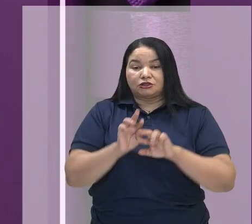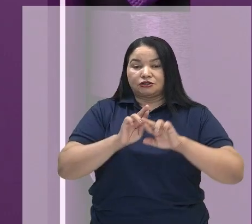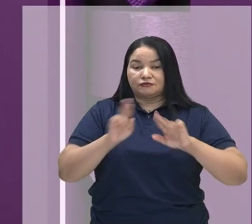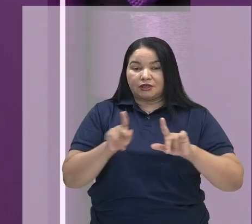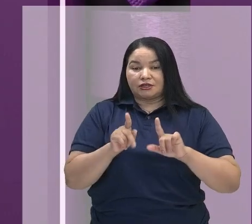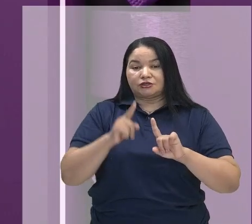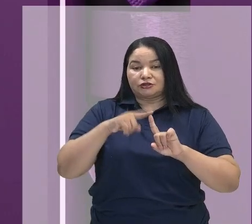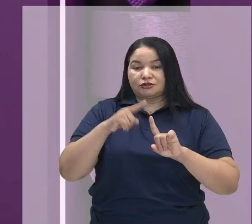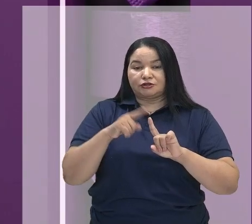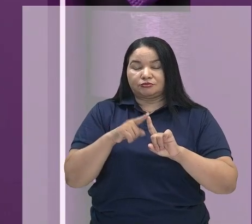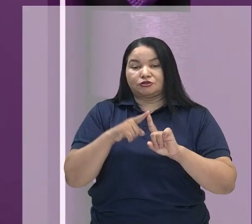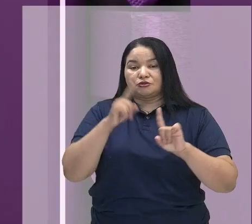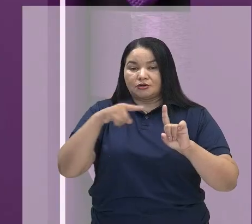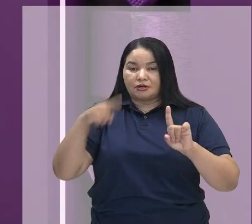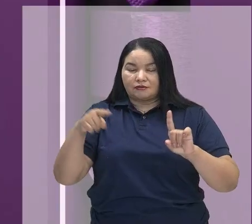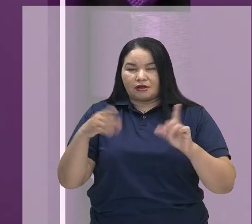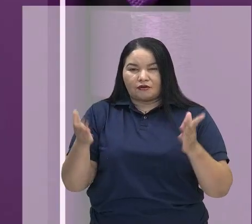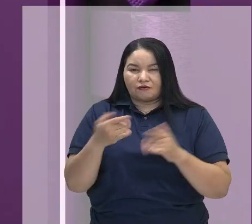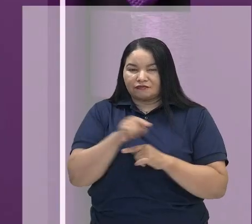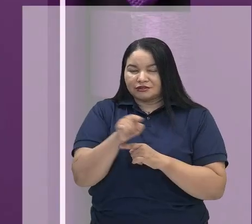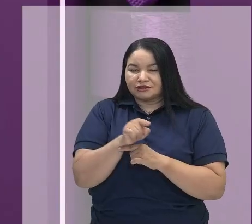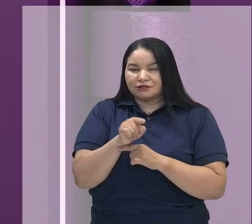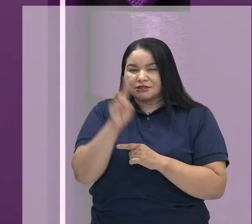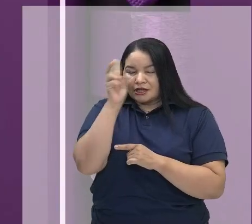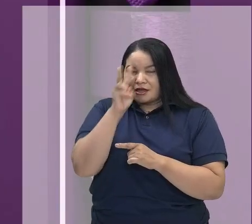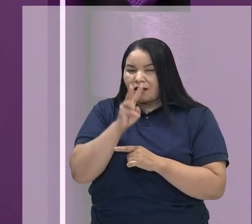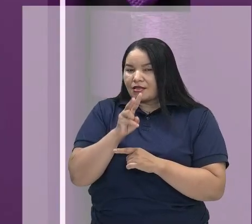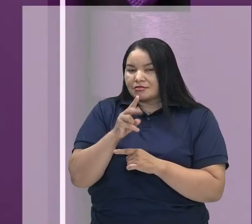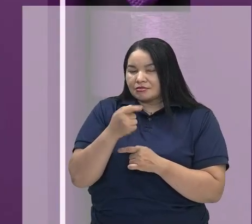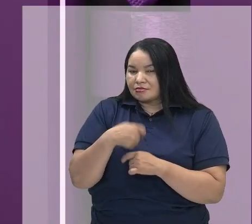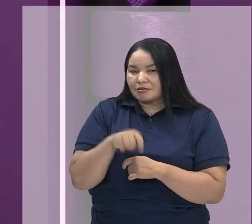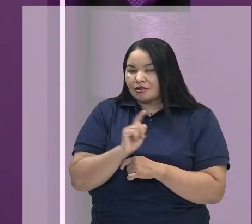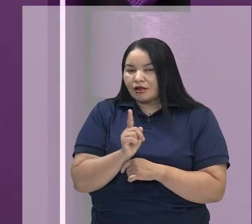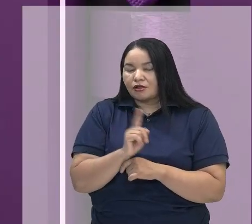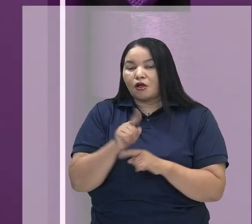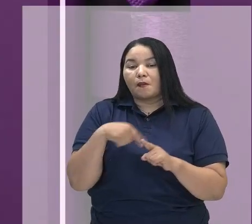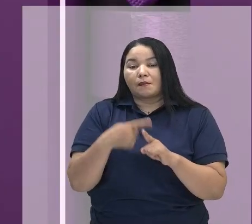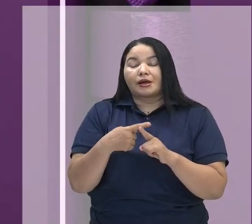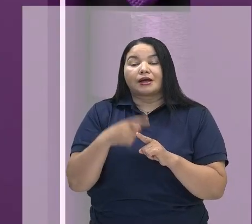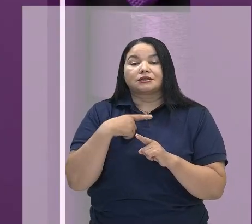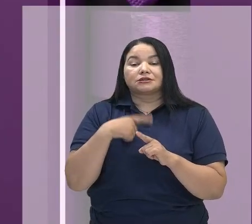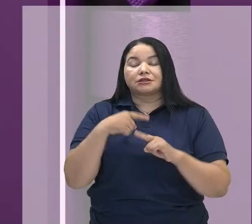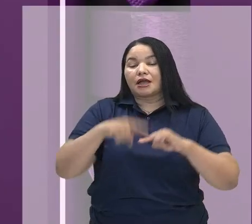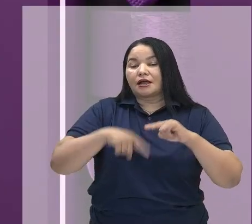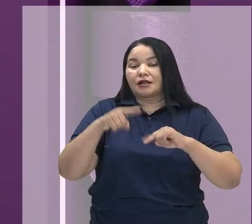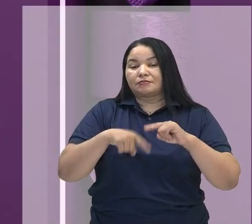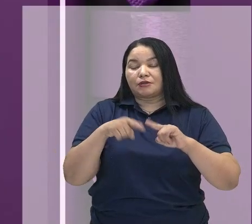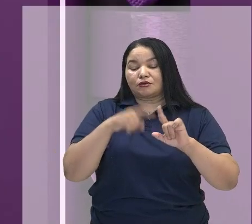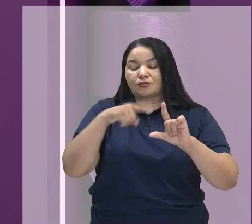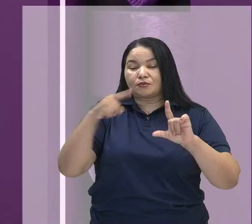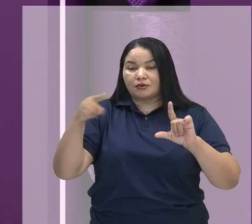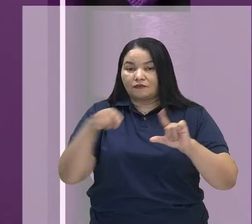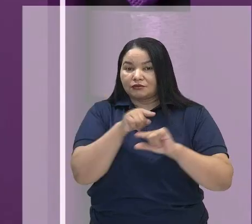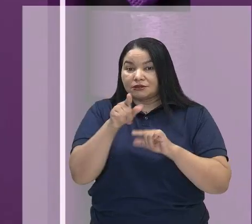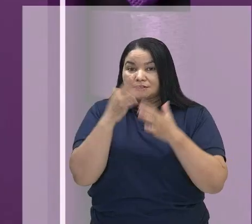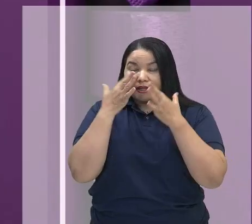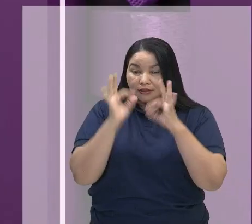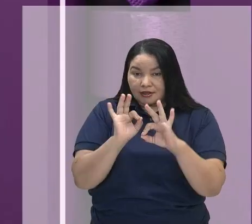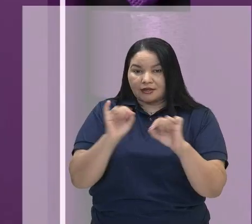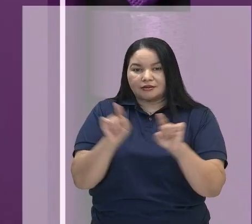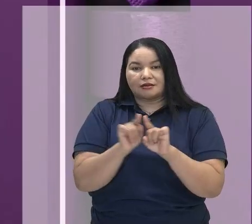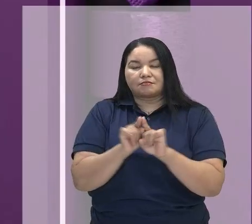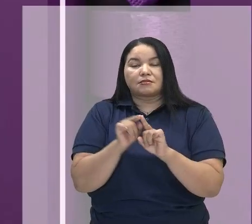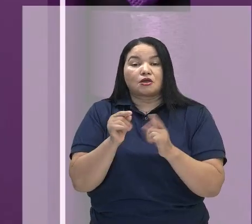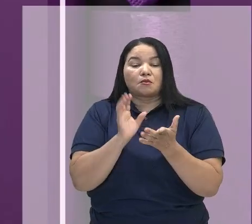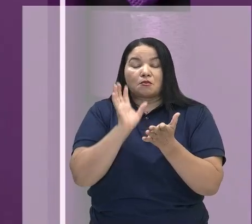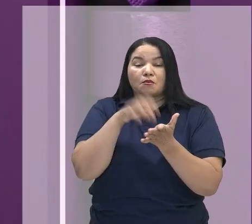dois tipos de gráfico. Agora, para você não errar, nós temos aí os elementos do gráfico, tá? Então, sempre atenta-se para a fonte